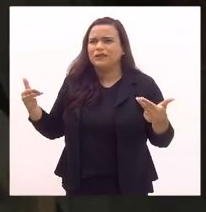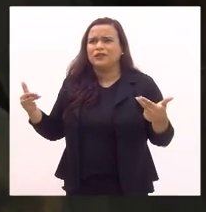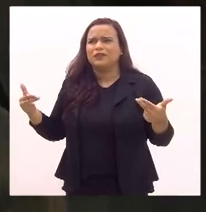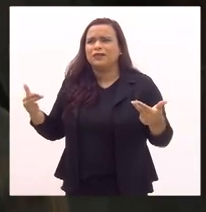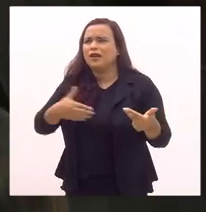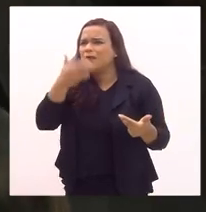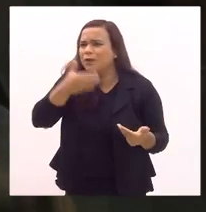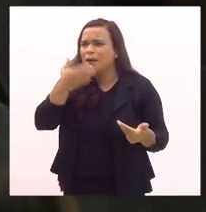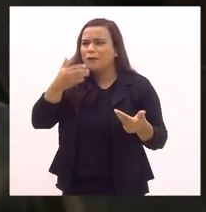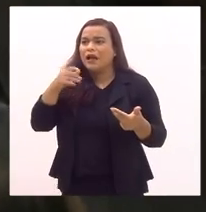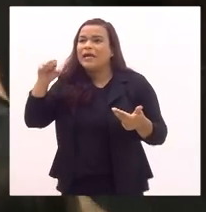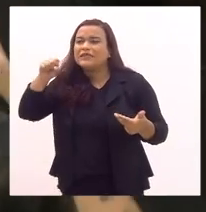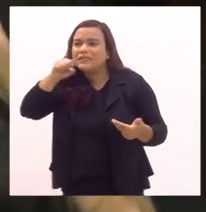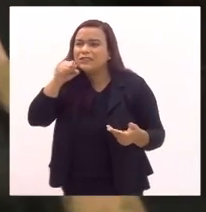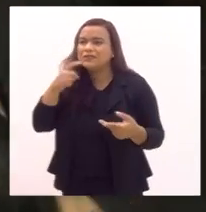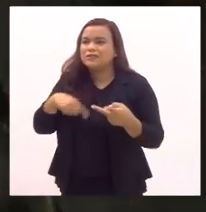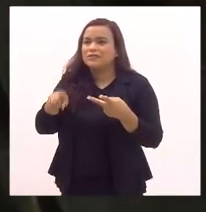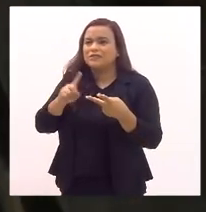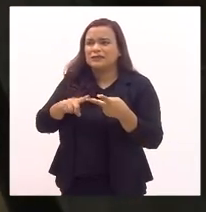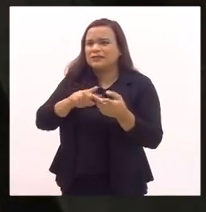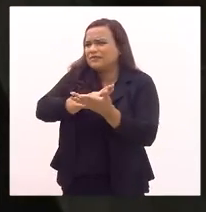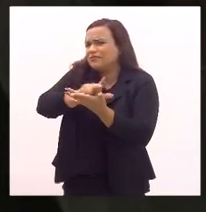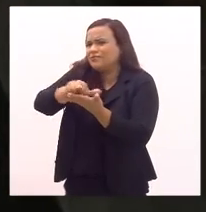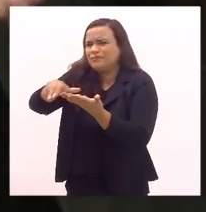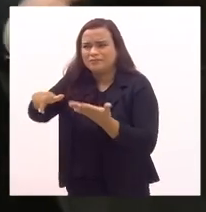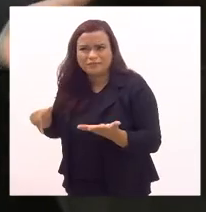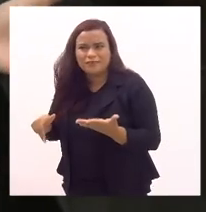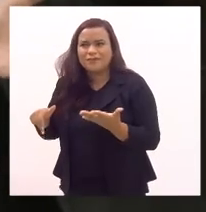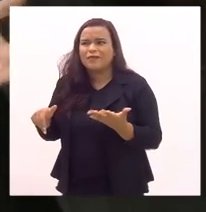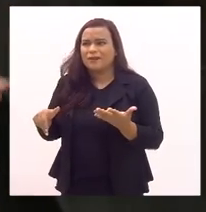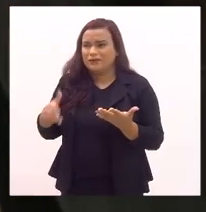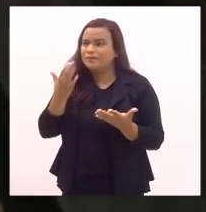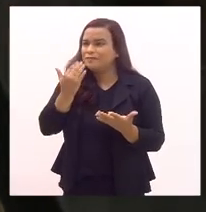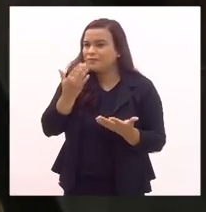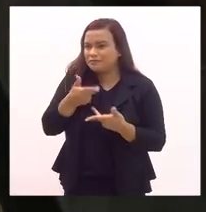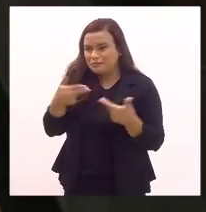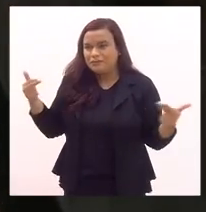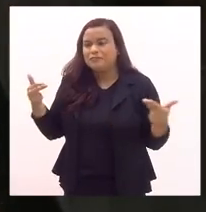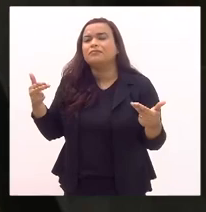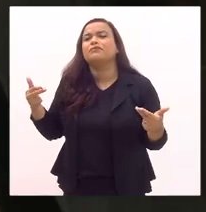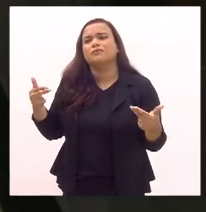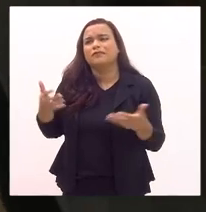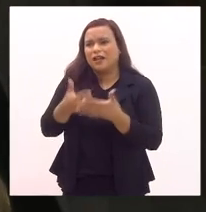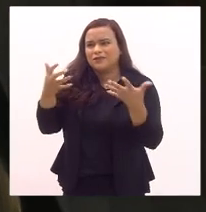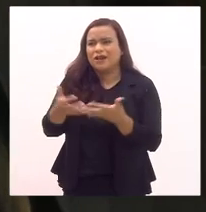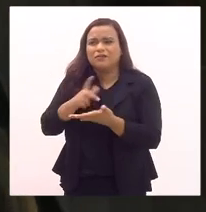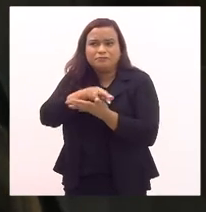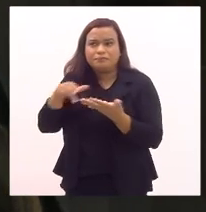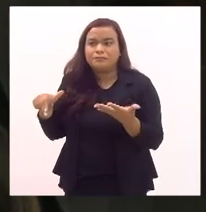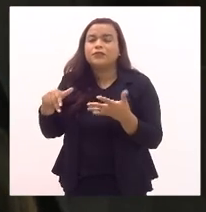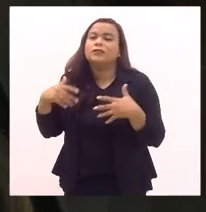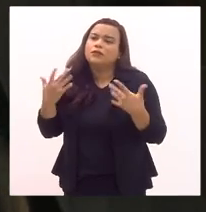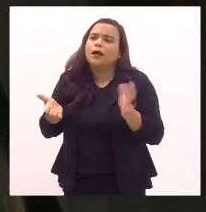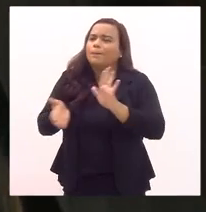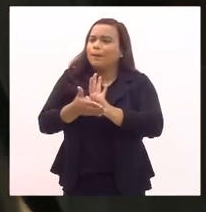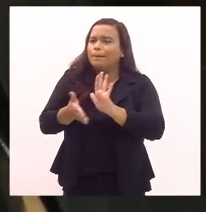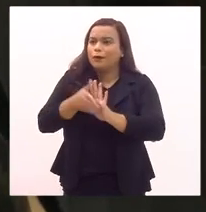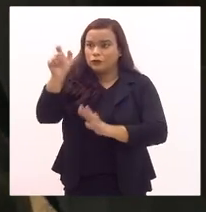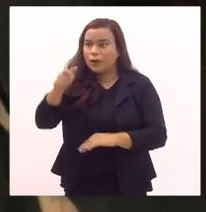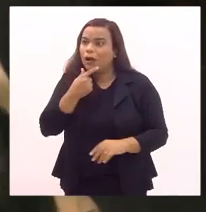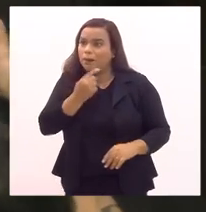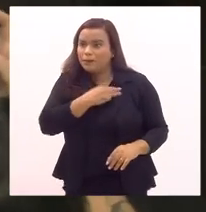essa o preço da cenoura o preço de outros de outras de outros legumes Enfim então eu tenho impressão que essa proposta do